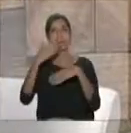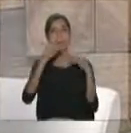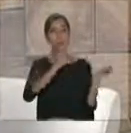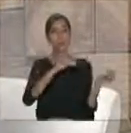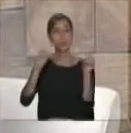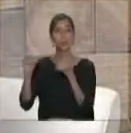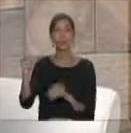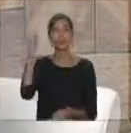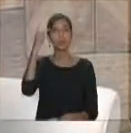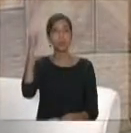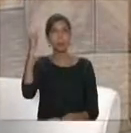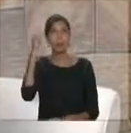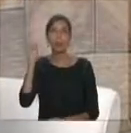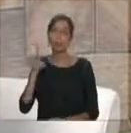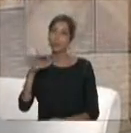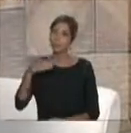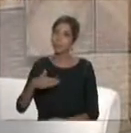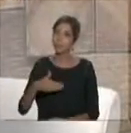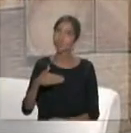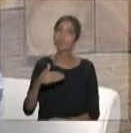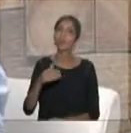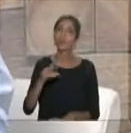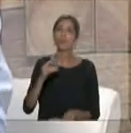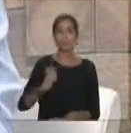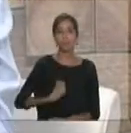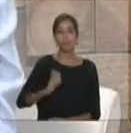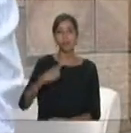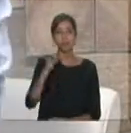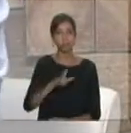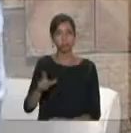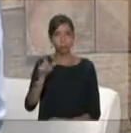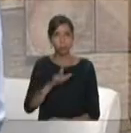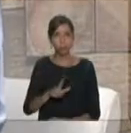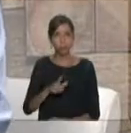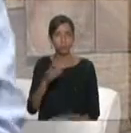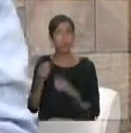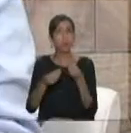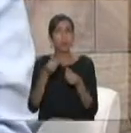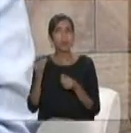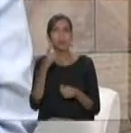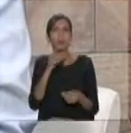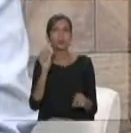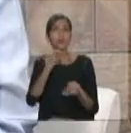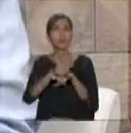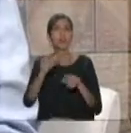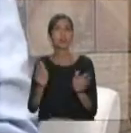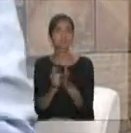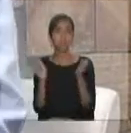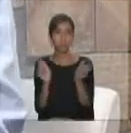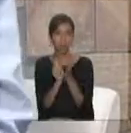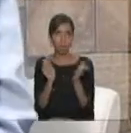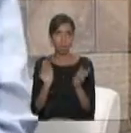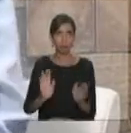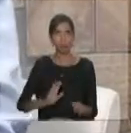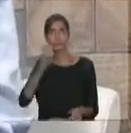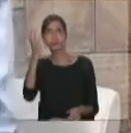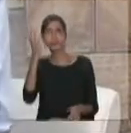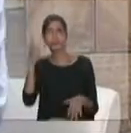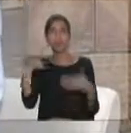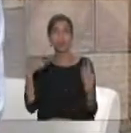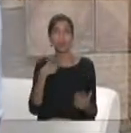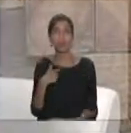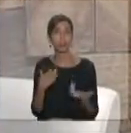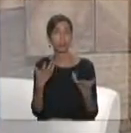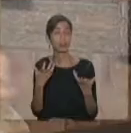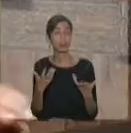São Paulo e aí continua e entra na vida literária propriamente dita. Como é que você chegou no jornalismo? Foi ocasional ou